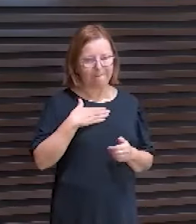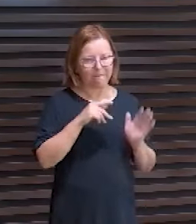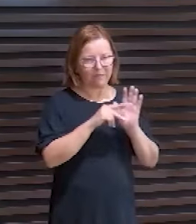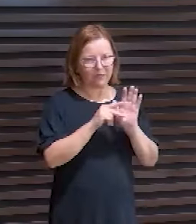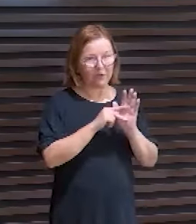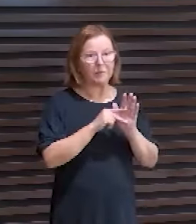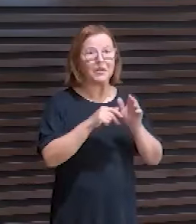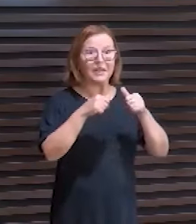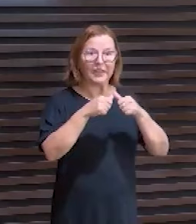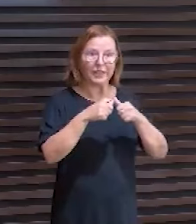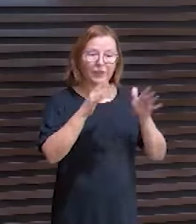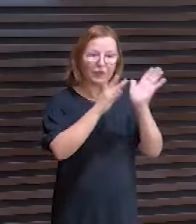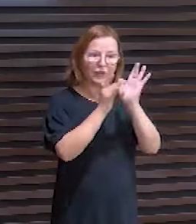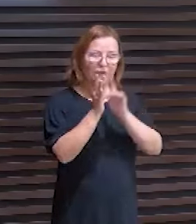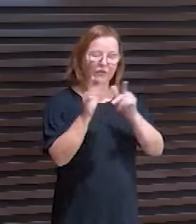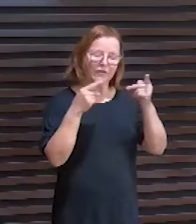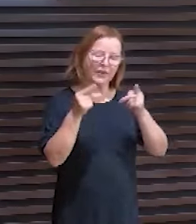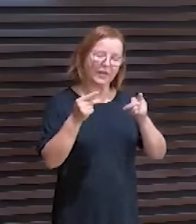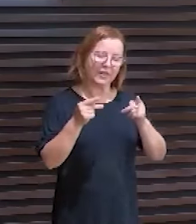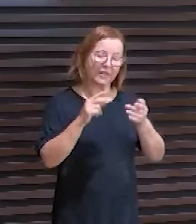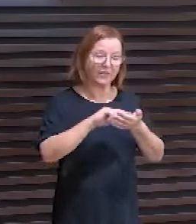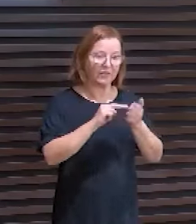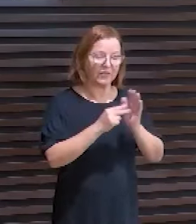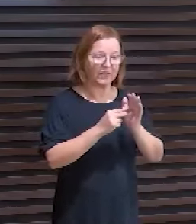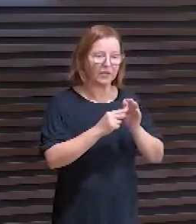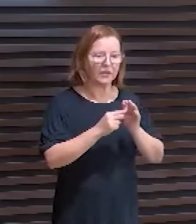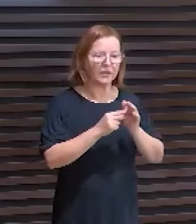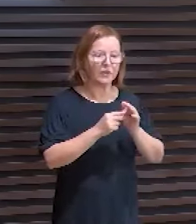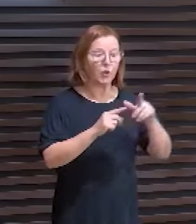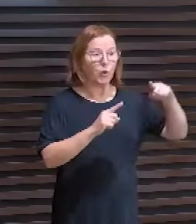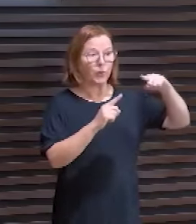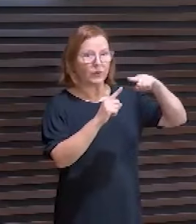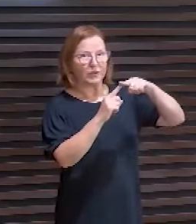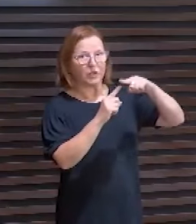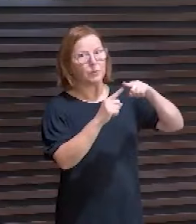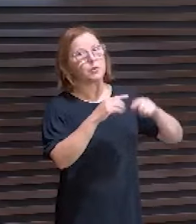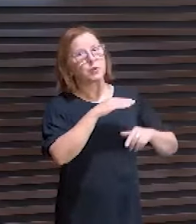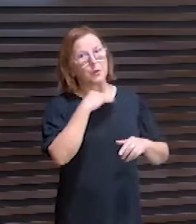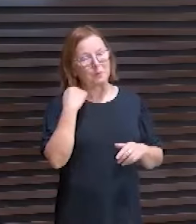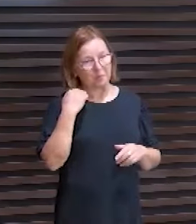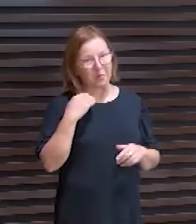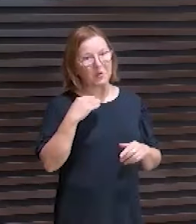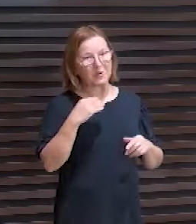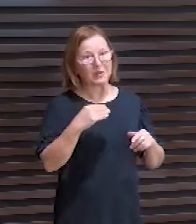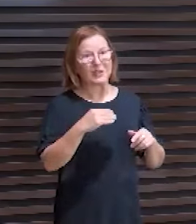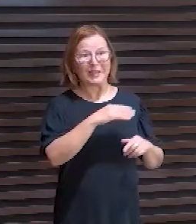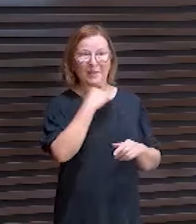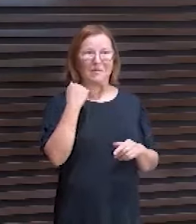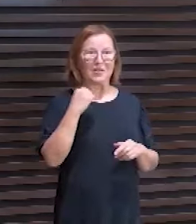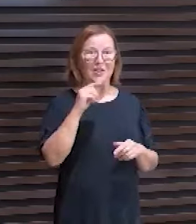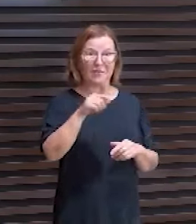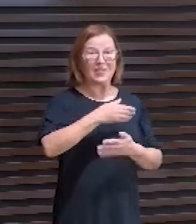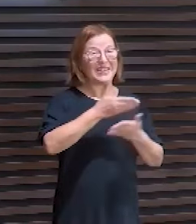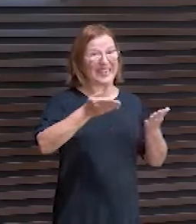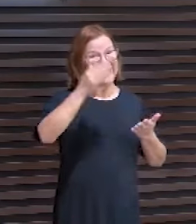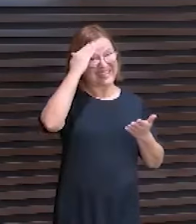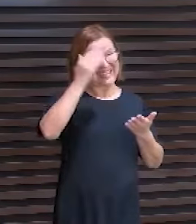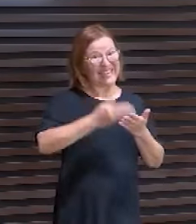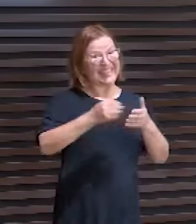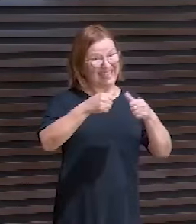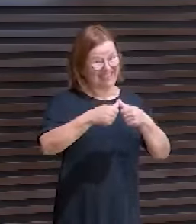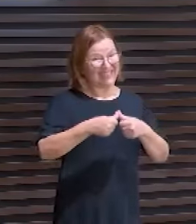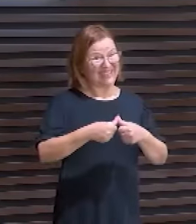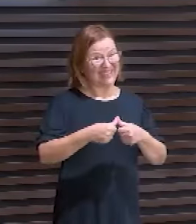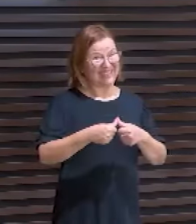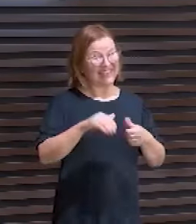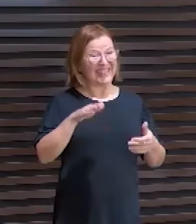significando de que gênero de morte estava Para Morrer Você crê nisso irmão amém Você crê nisso então o teu